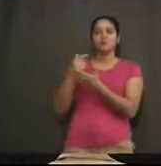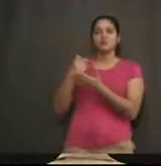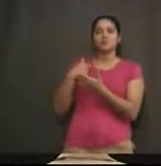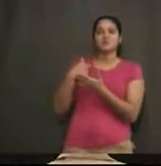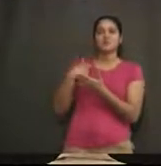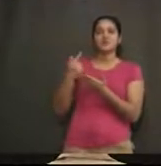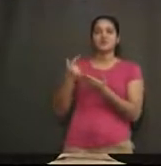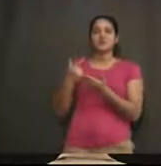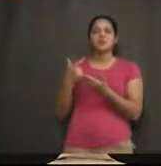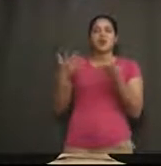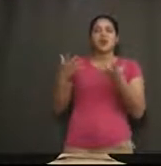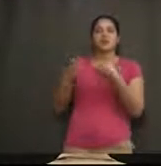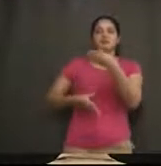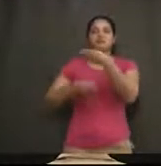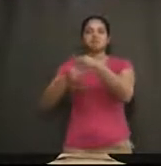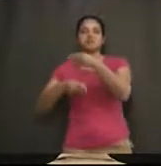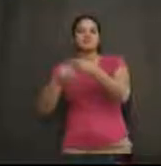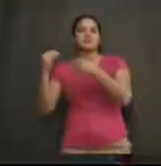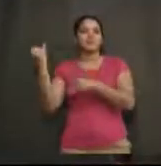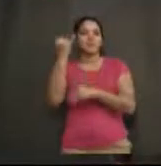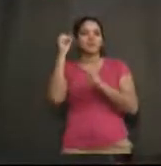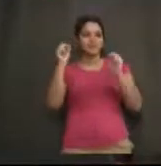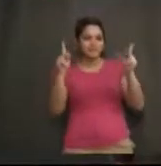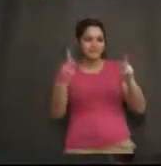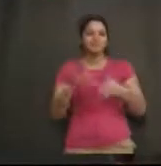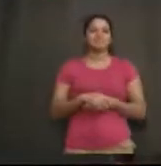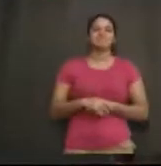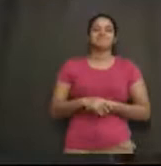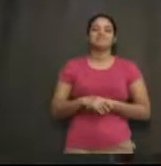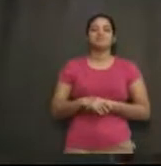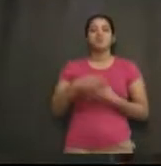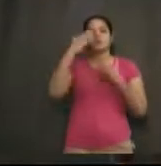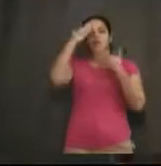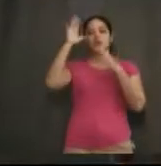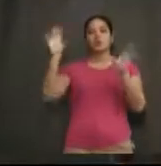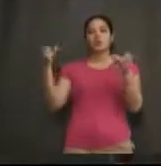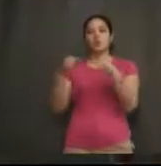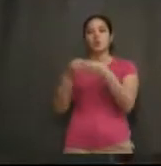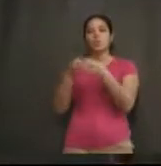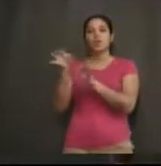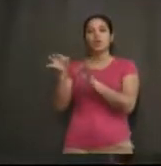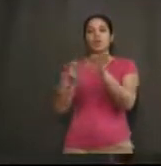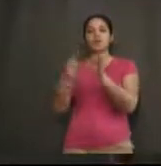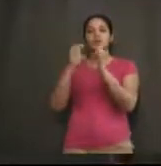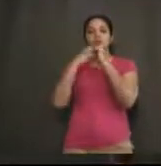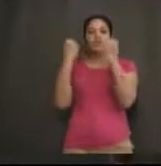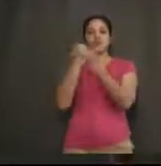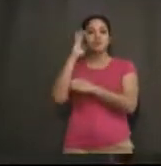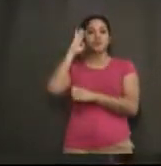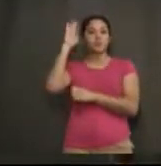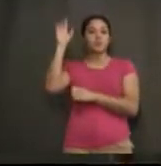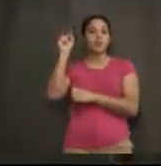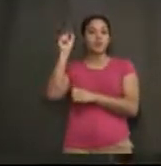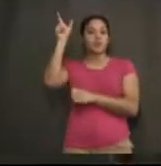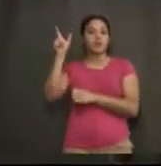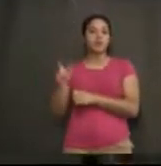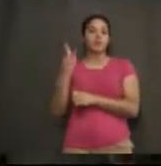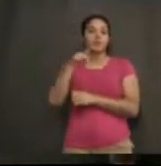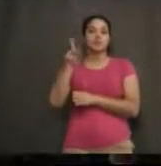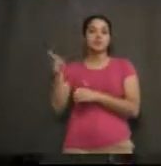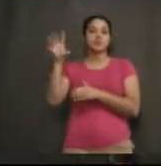alguns agradecimentos que acho bem importantes. Aproveito para agradecer aos organizadores do evento, em especial ao professor do